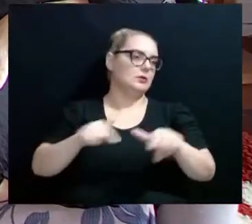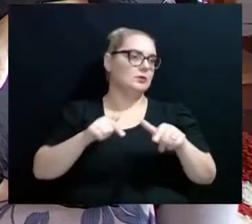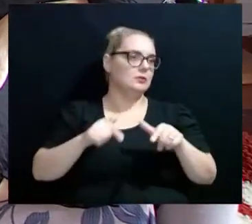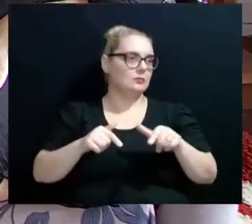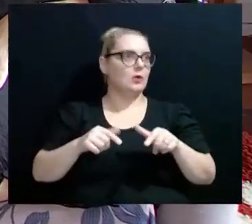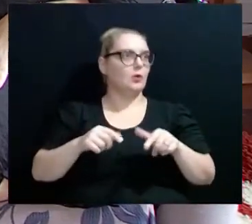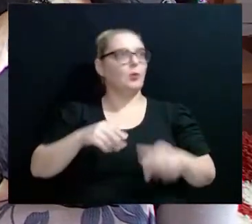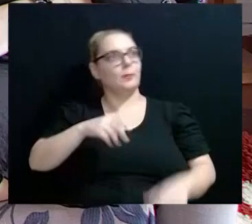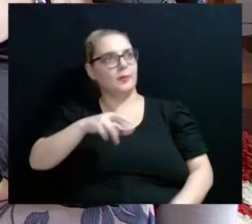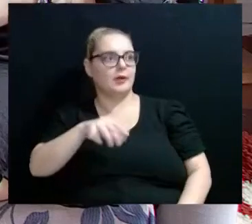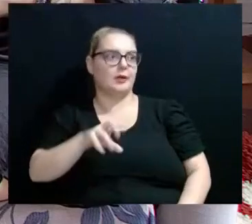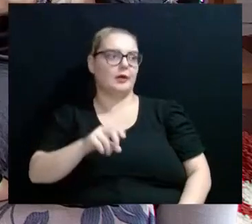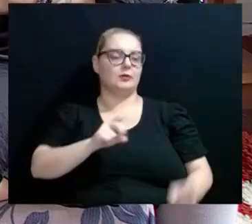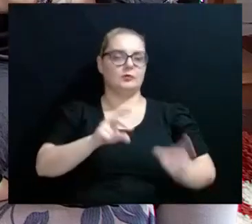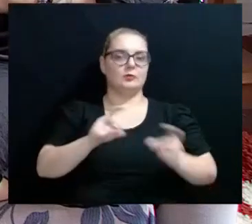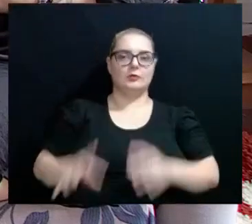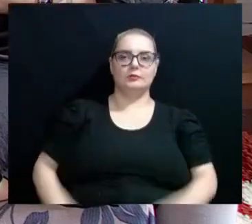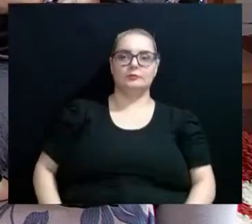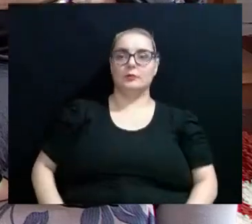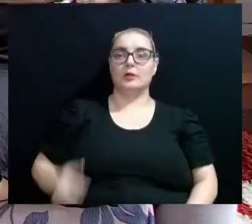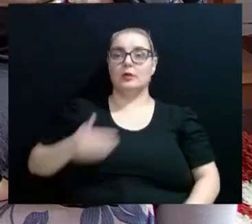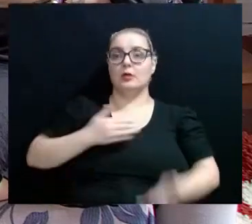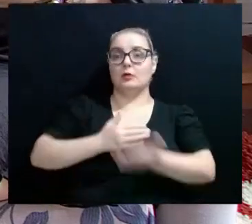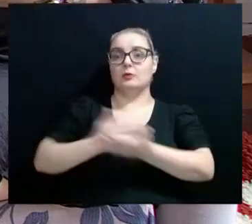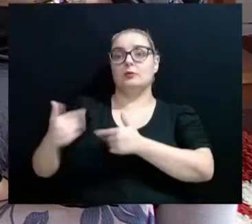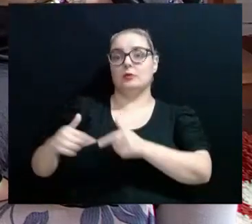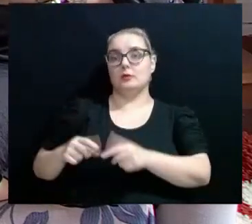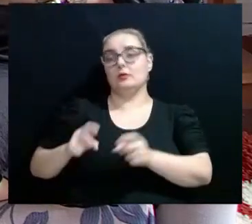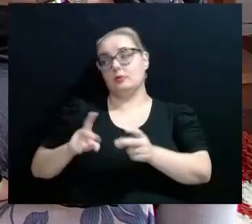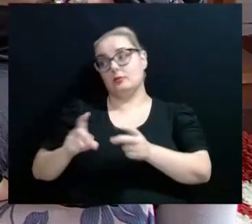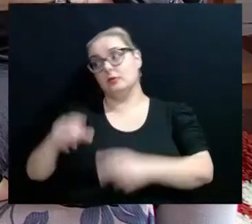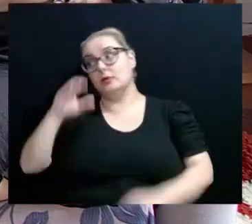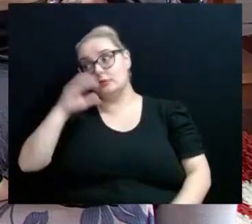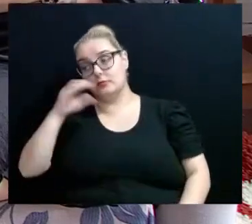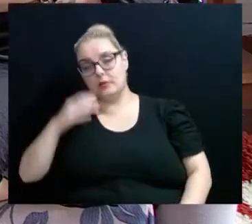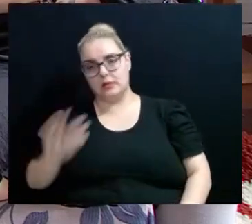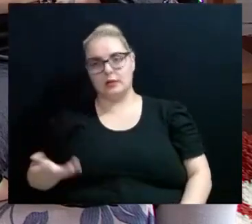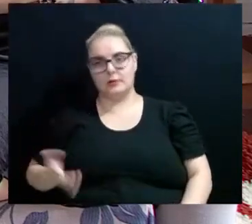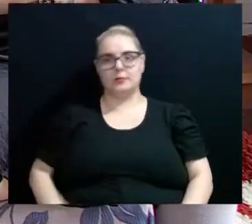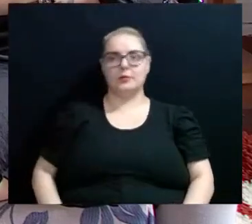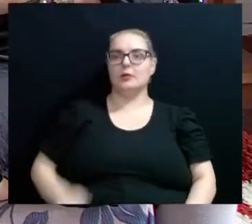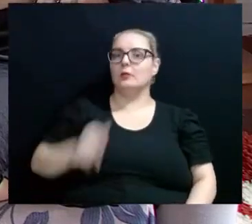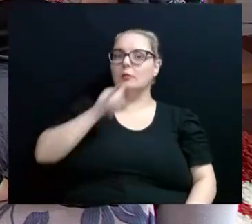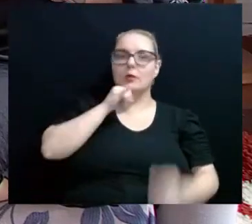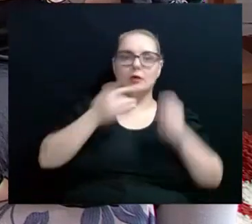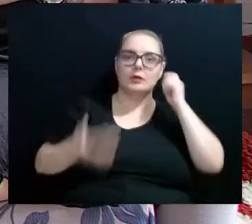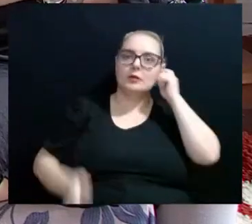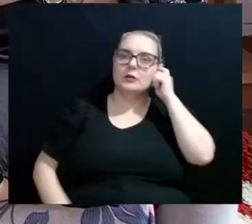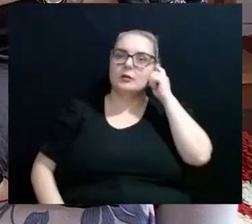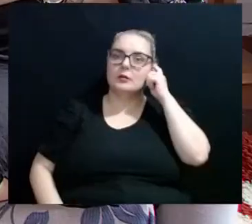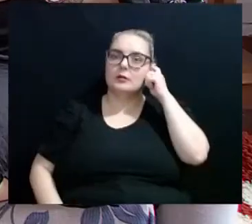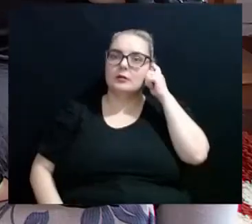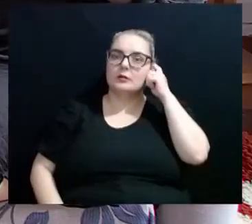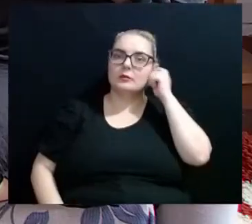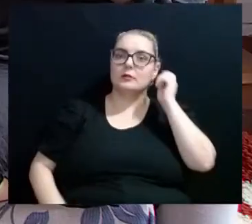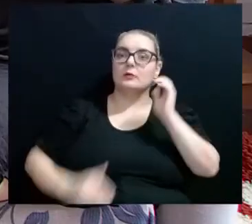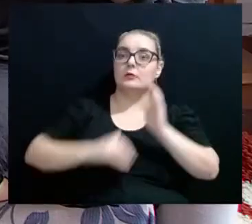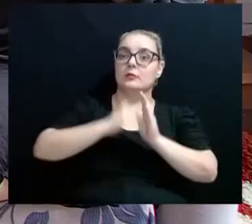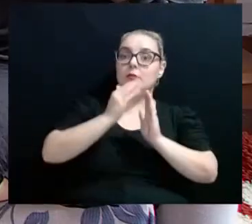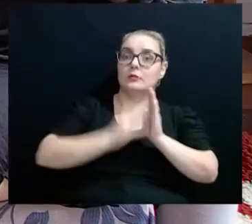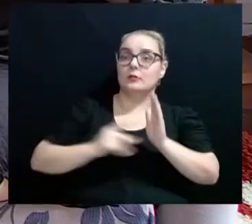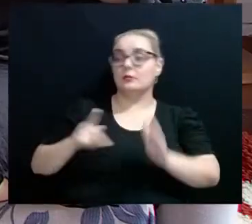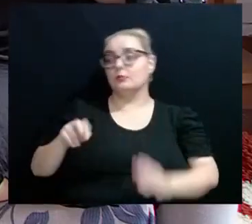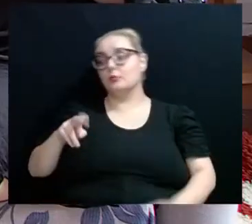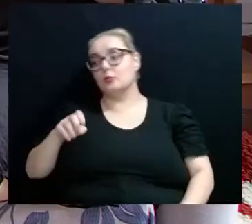no mercado? Eu comecei a trabalhar com coisas que eu conseguia vender mais rapidamente. Então, por exemplo,